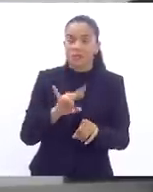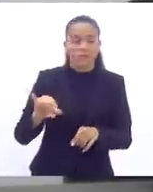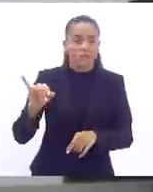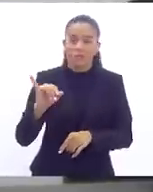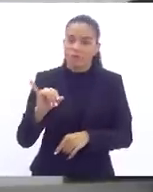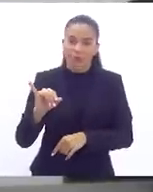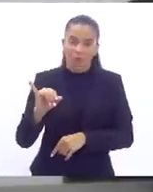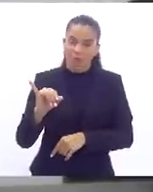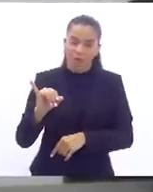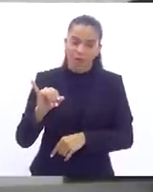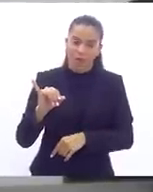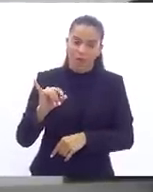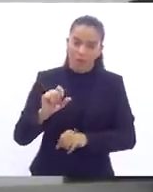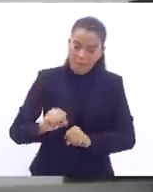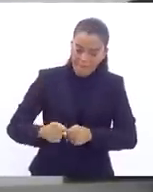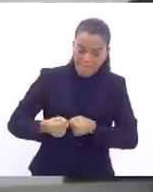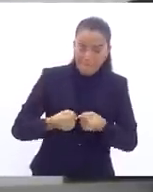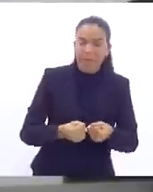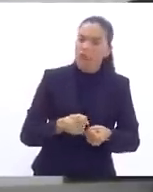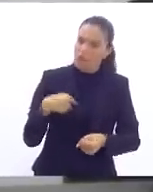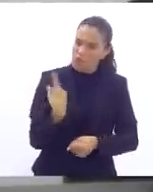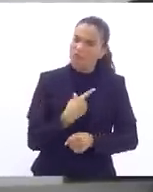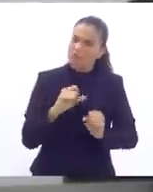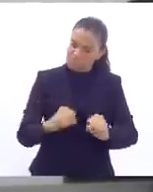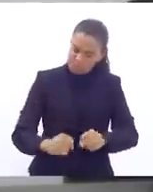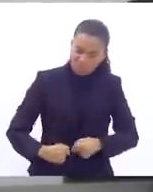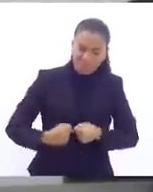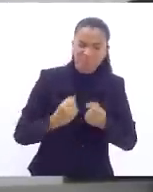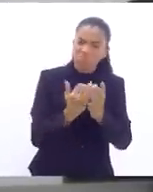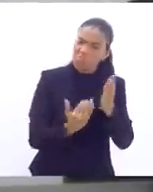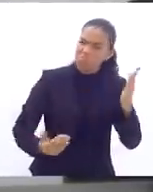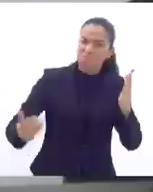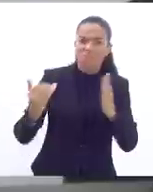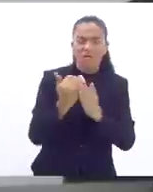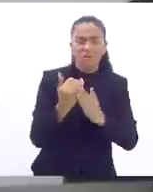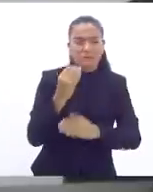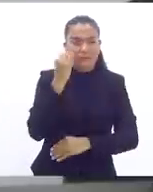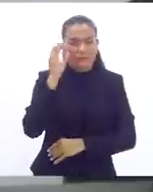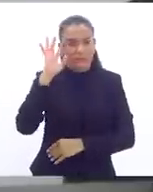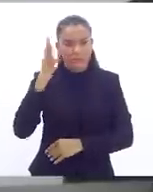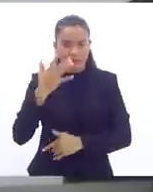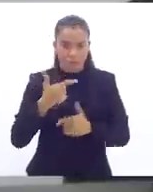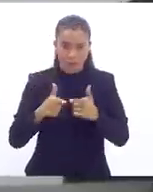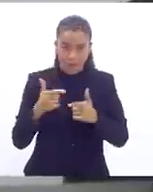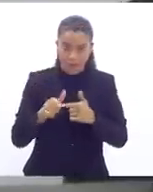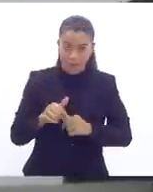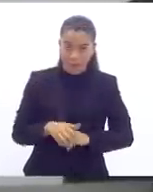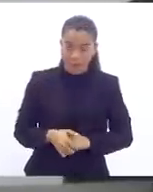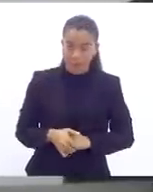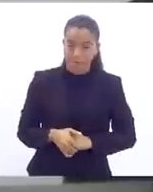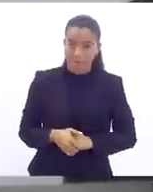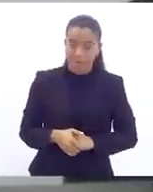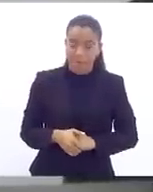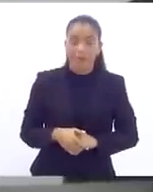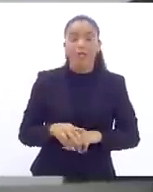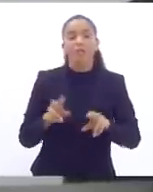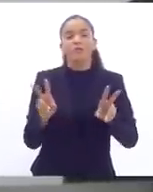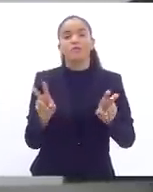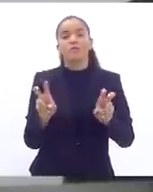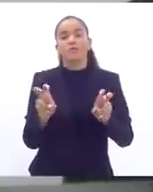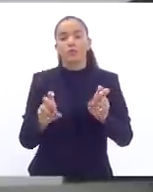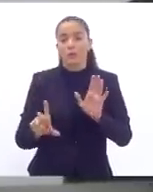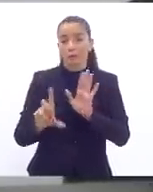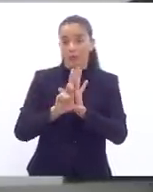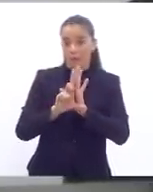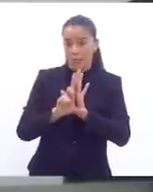menos empenho por isso nós vamos nos pé ao máximo possível para tentar solucionar sobre sobre